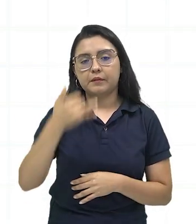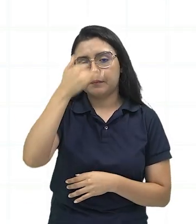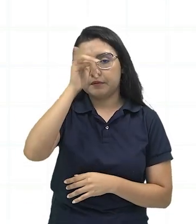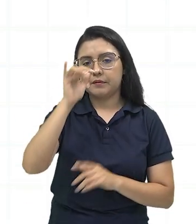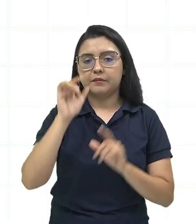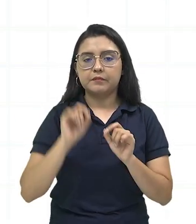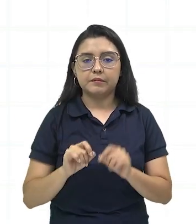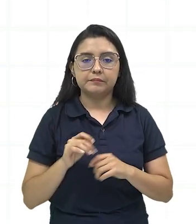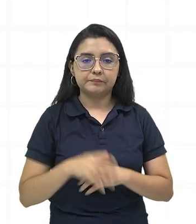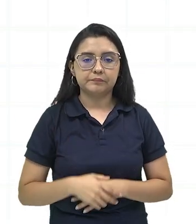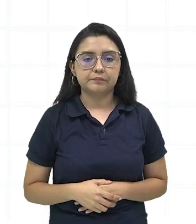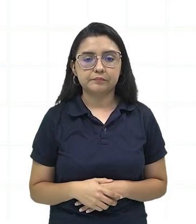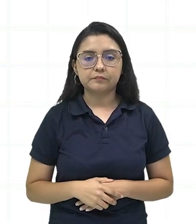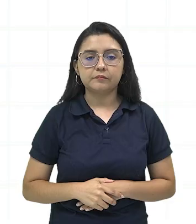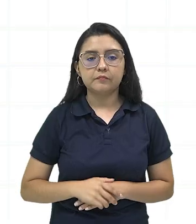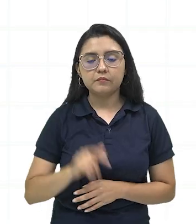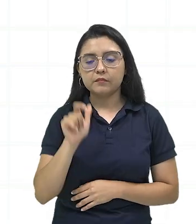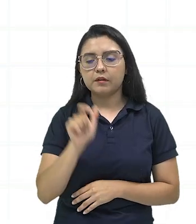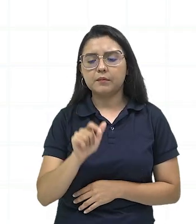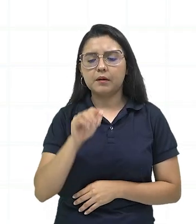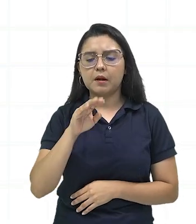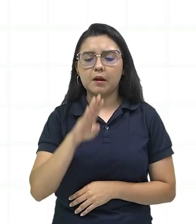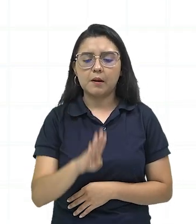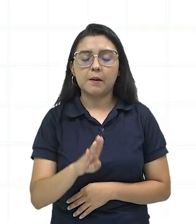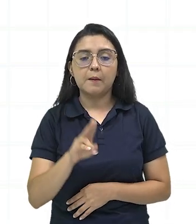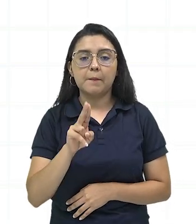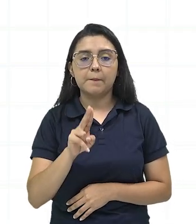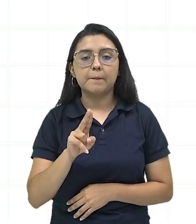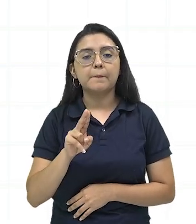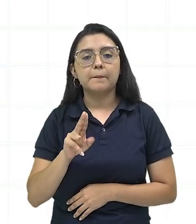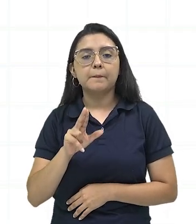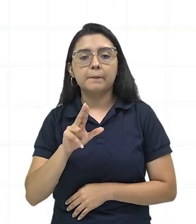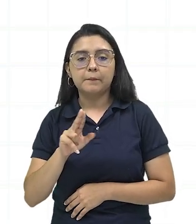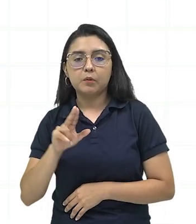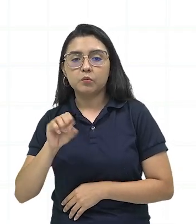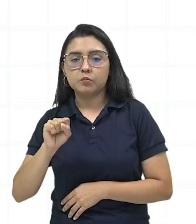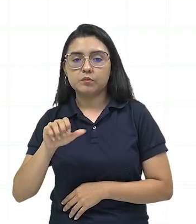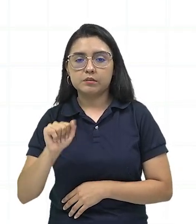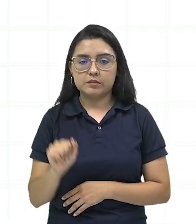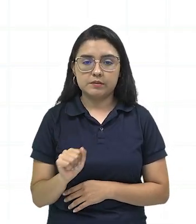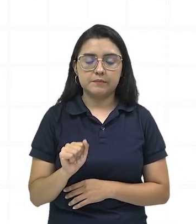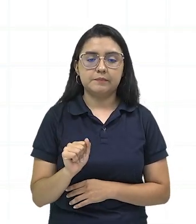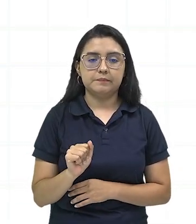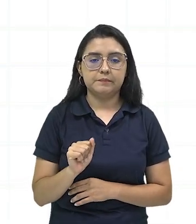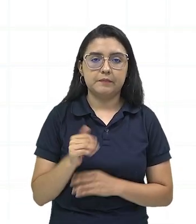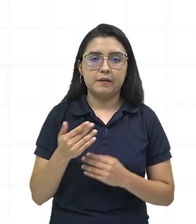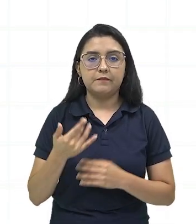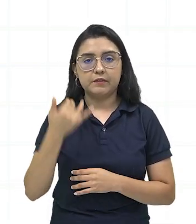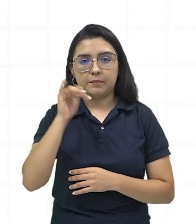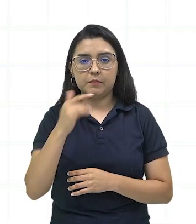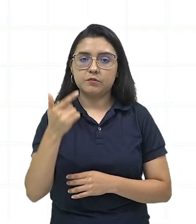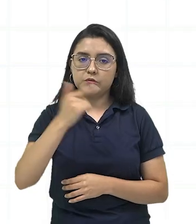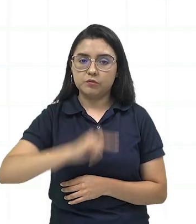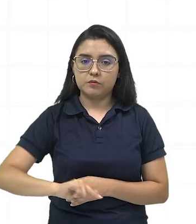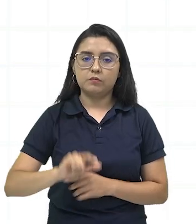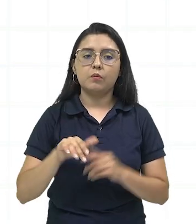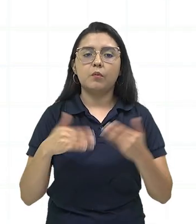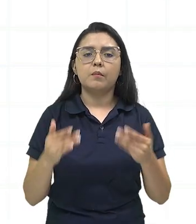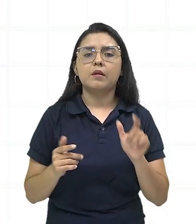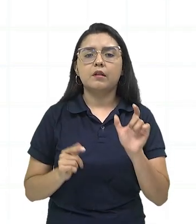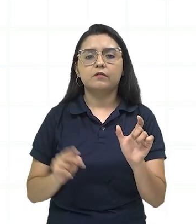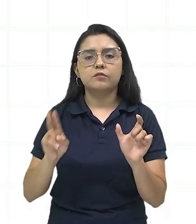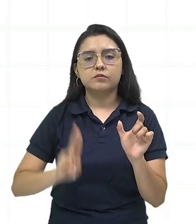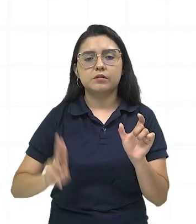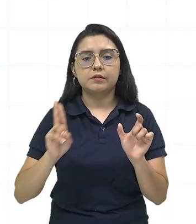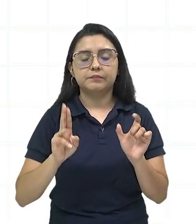da palavra blusa, que palavra foi empregada na fala da mãe de Aninha? Então, a gente viu aqui que